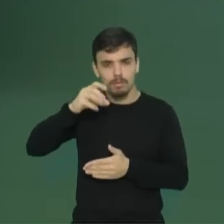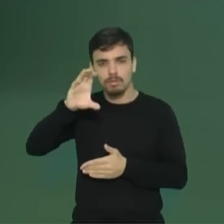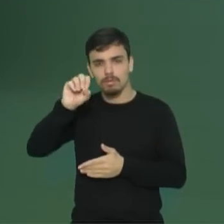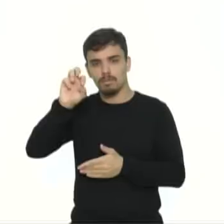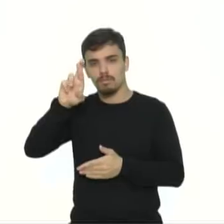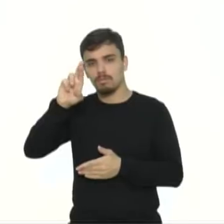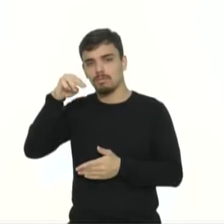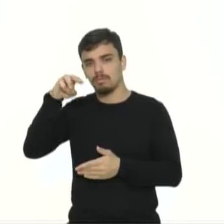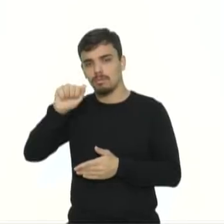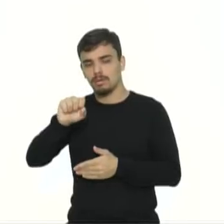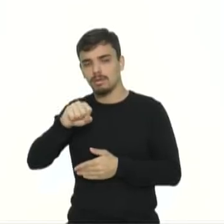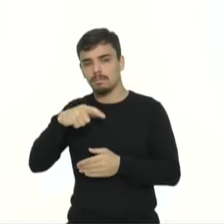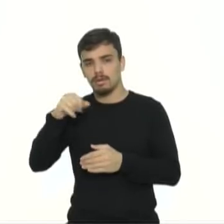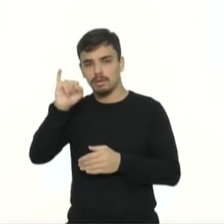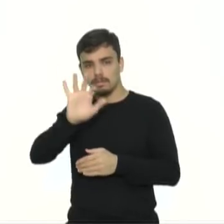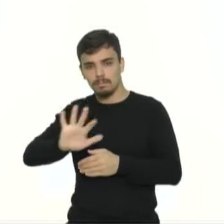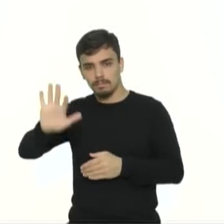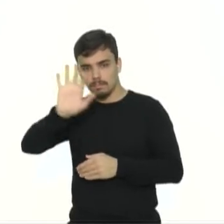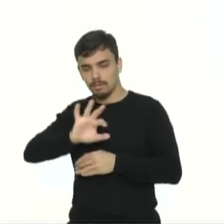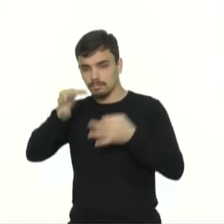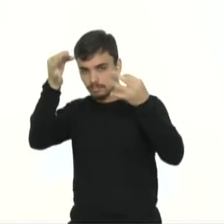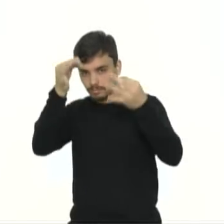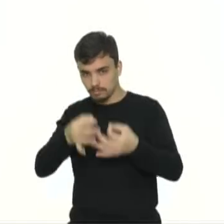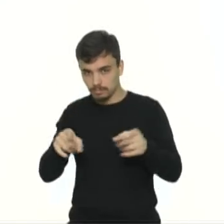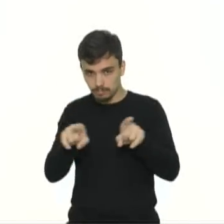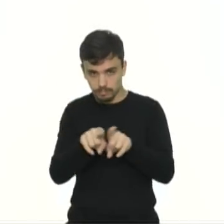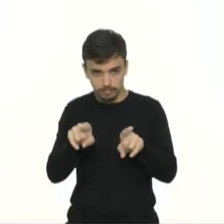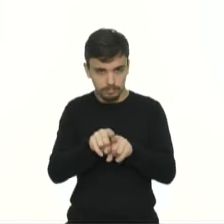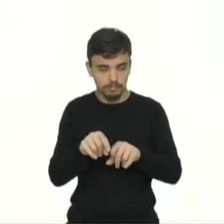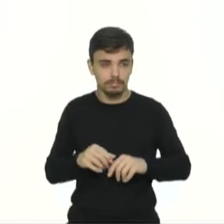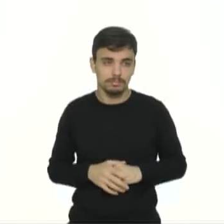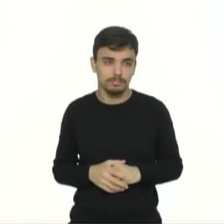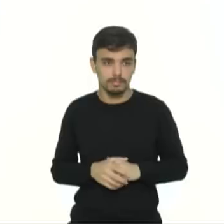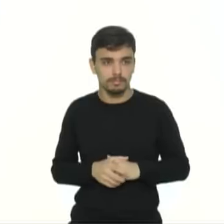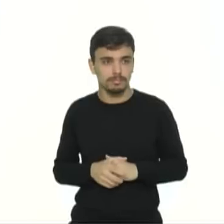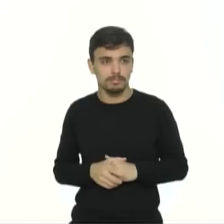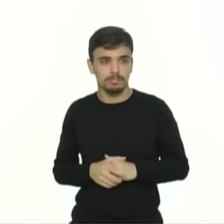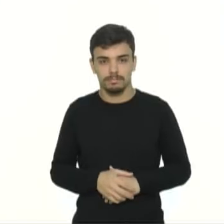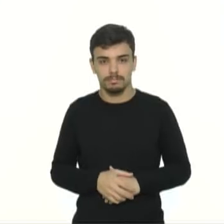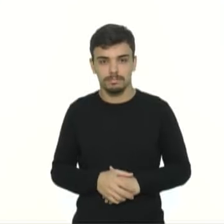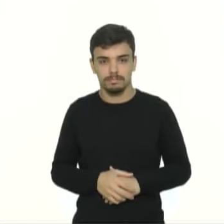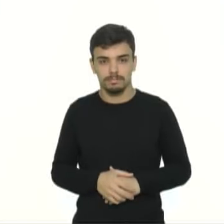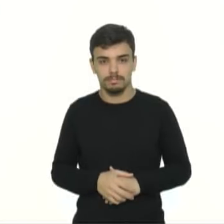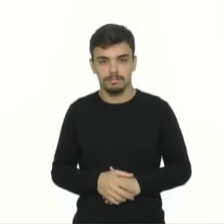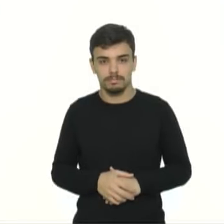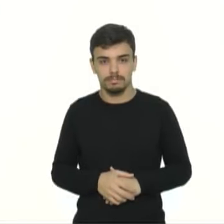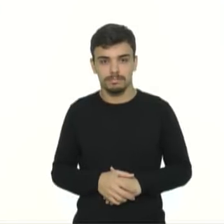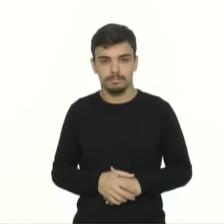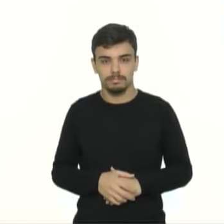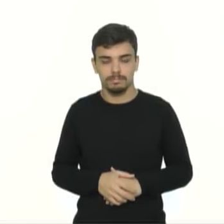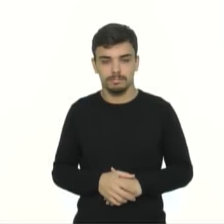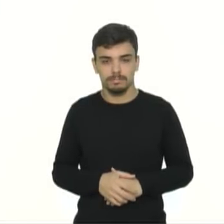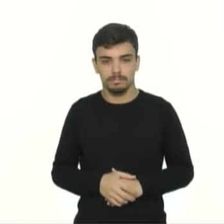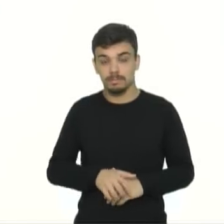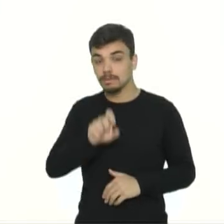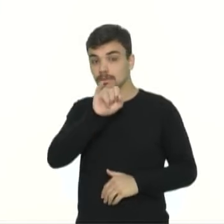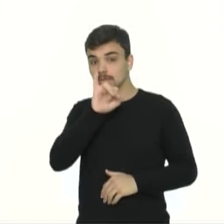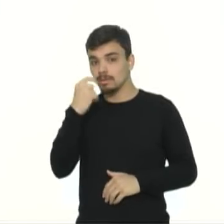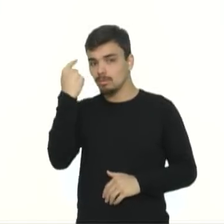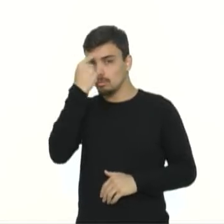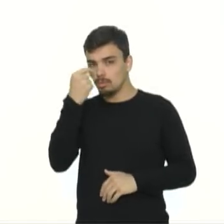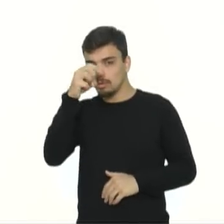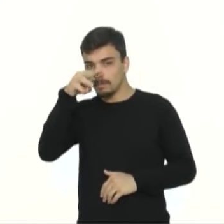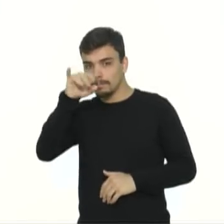que a imagem fique emétrope também. Tá? Se no olho míope a